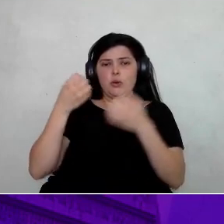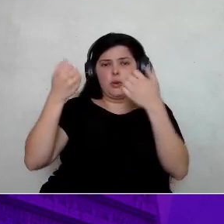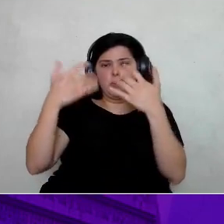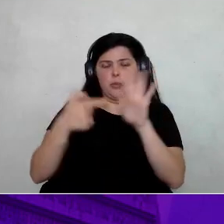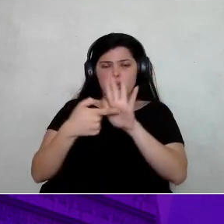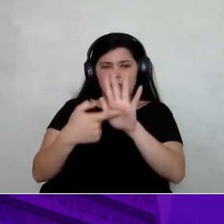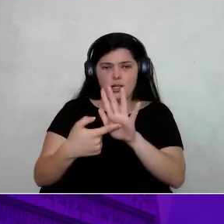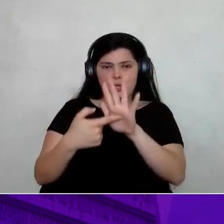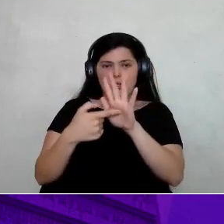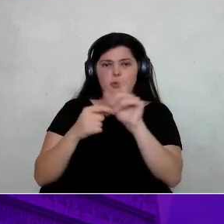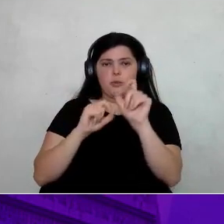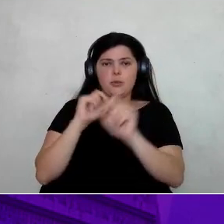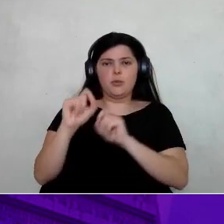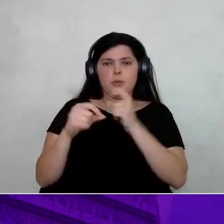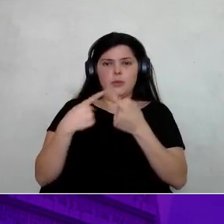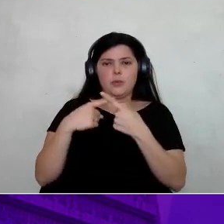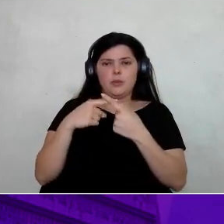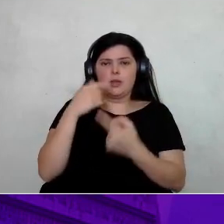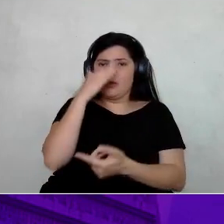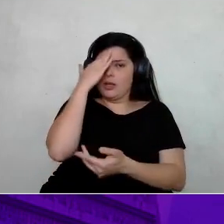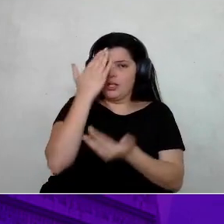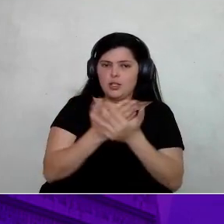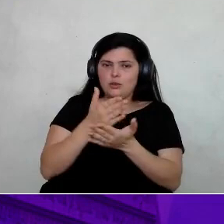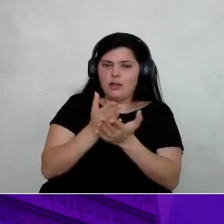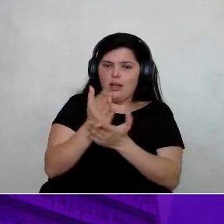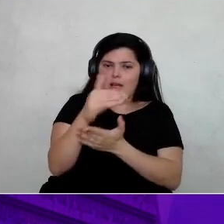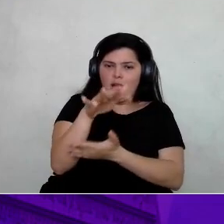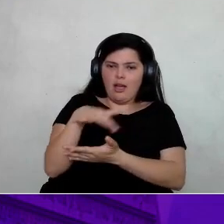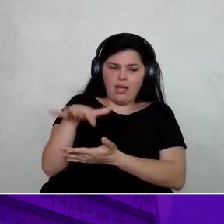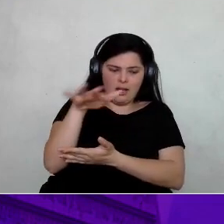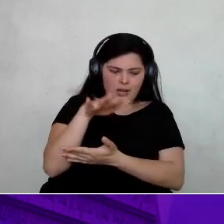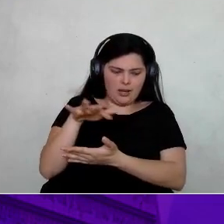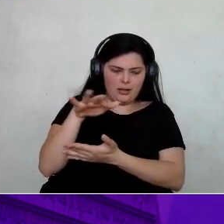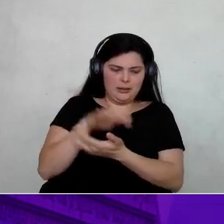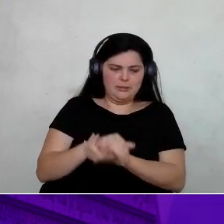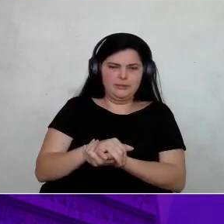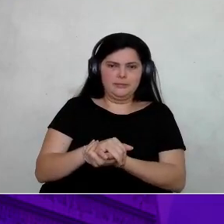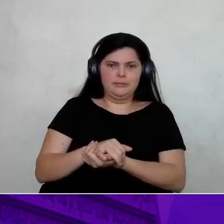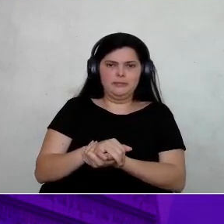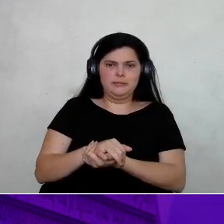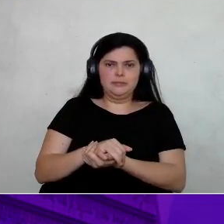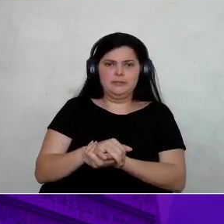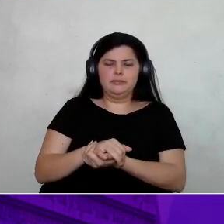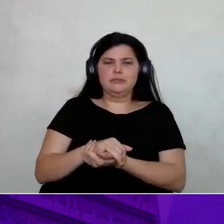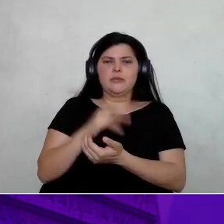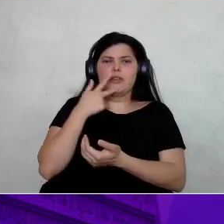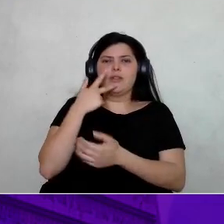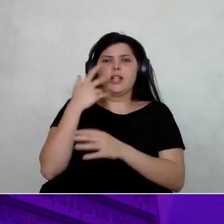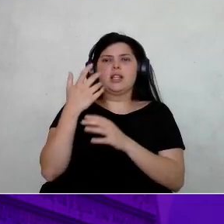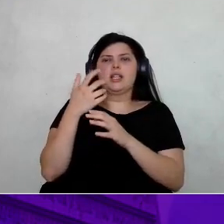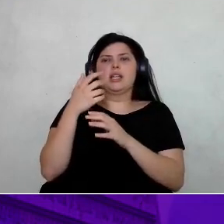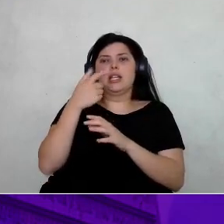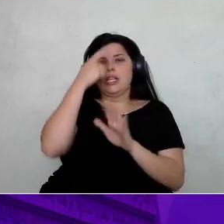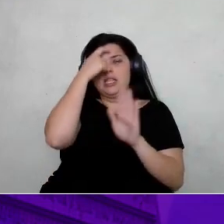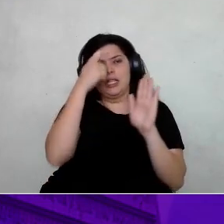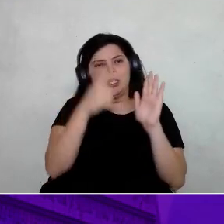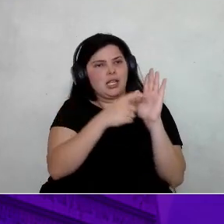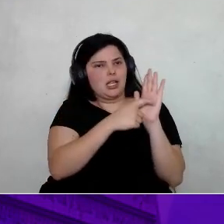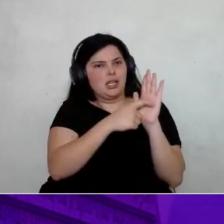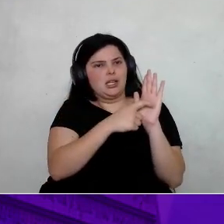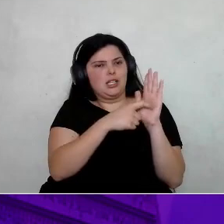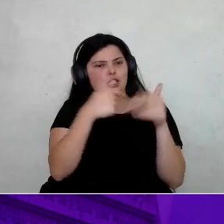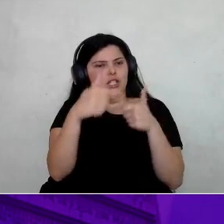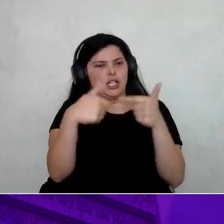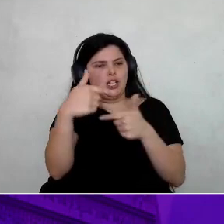porque eu acredito muito nessa vertente. Hoje em dia, a gente tem o que a gente chama de GenAI, que é IA generativa. Né?